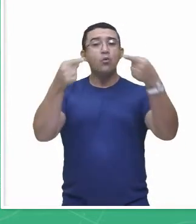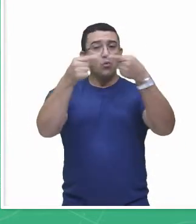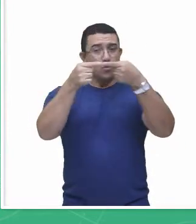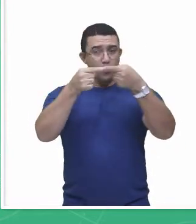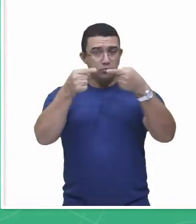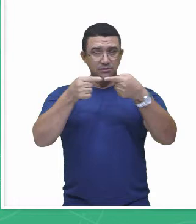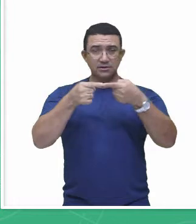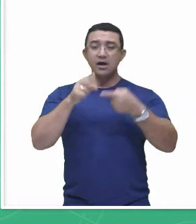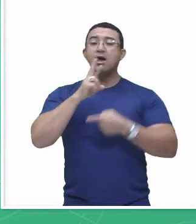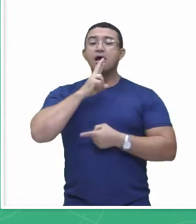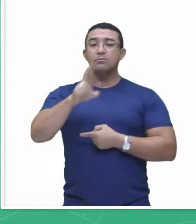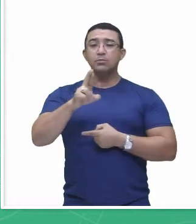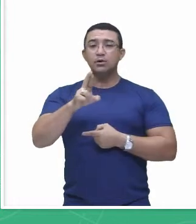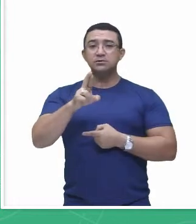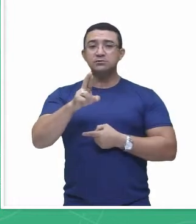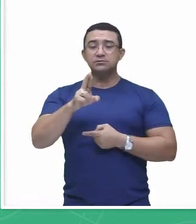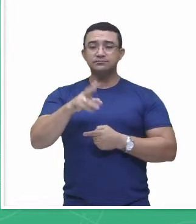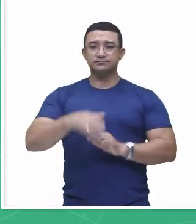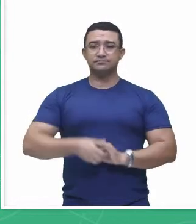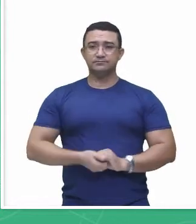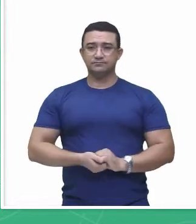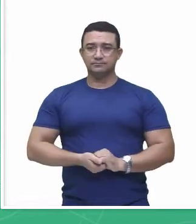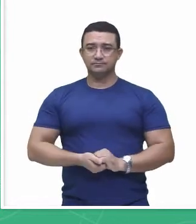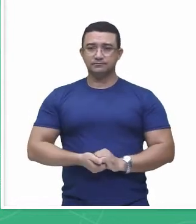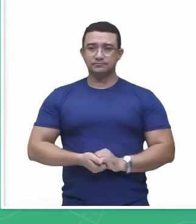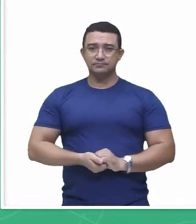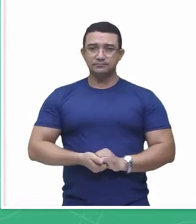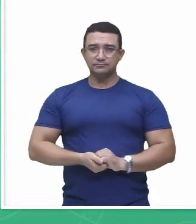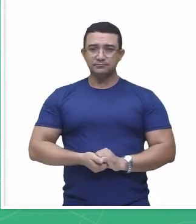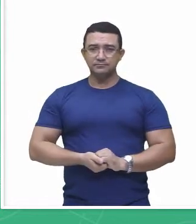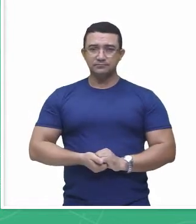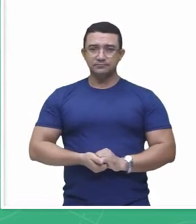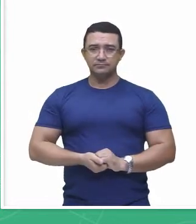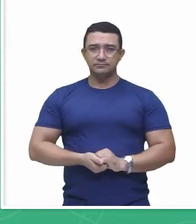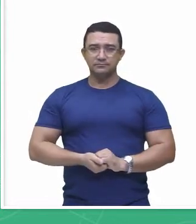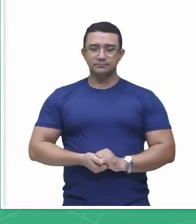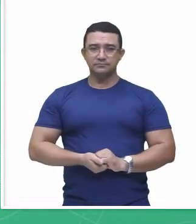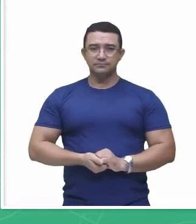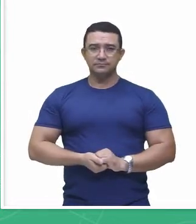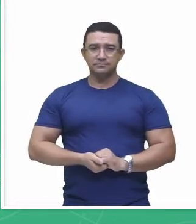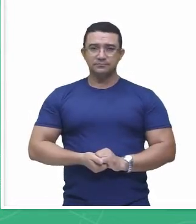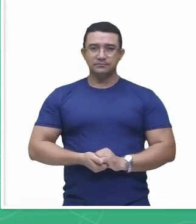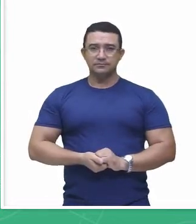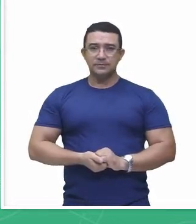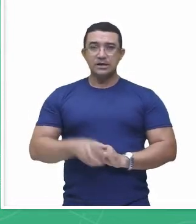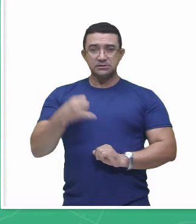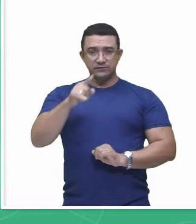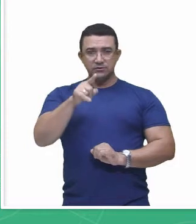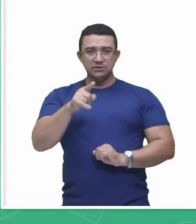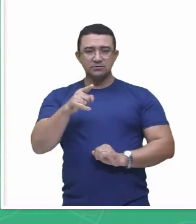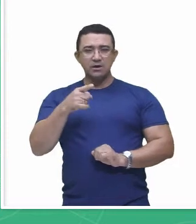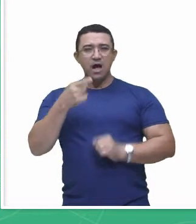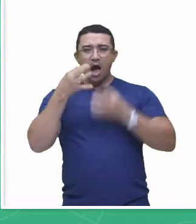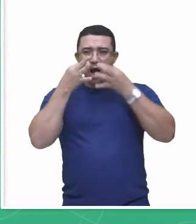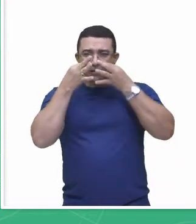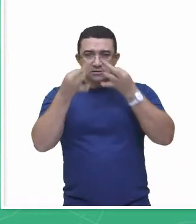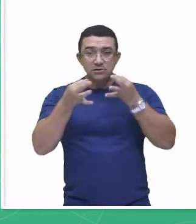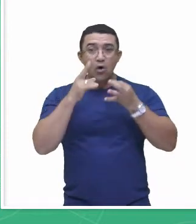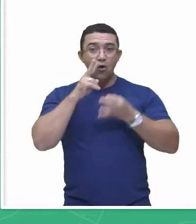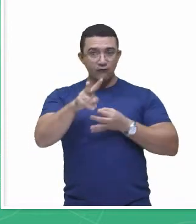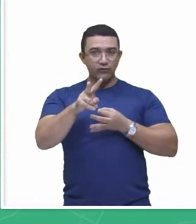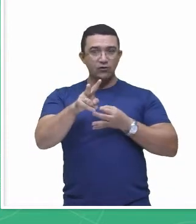Letra D, anfiartrose. Letra E, sincondroses. Se vocês prestaram bastante atenção